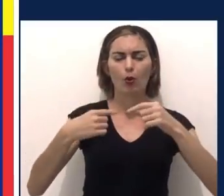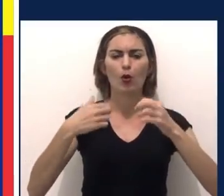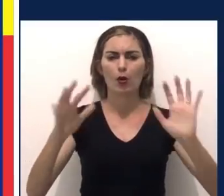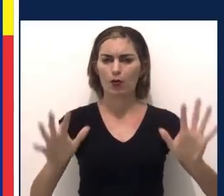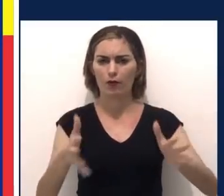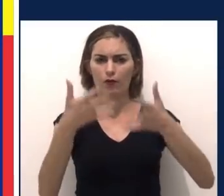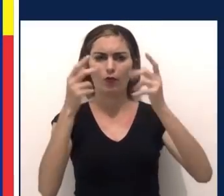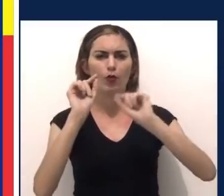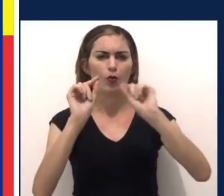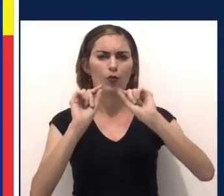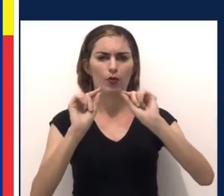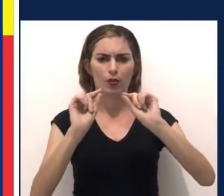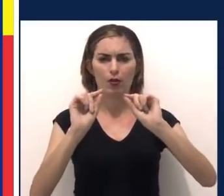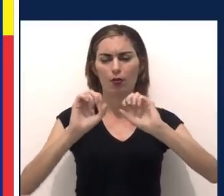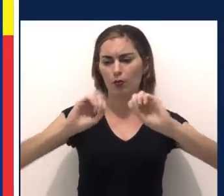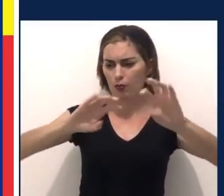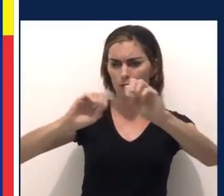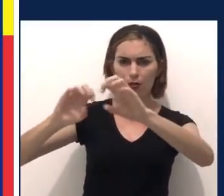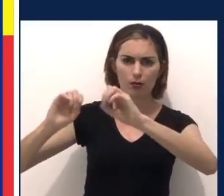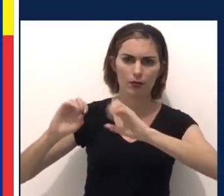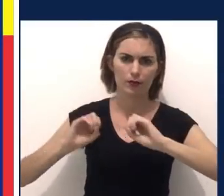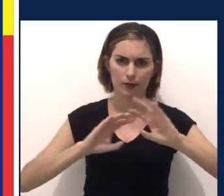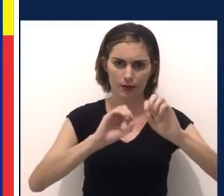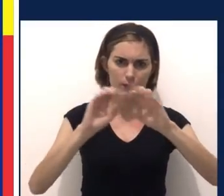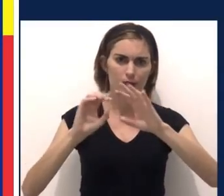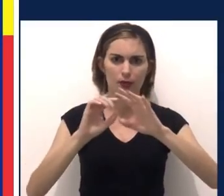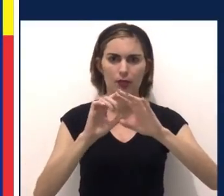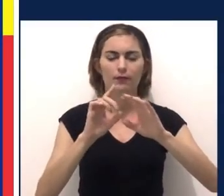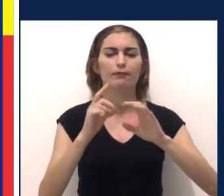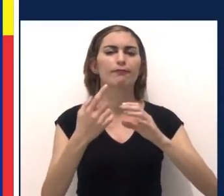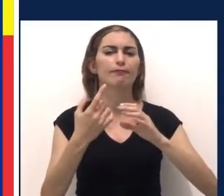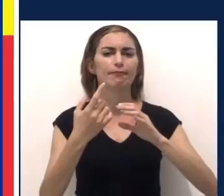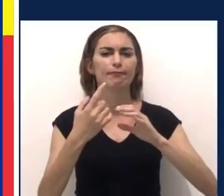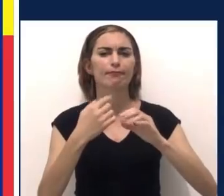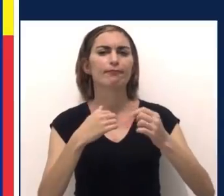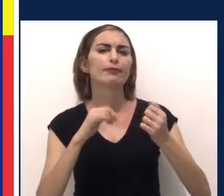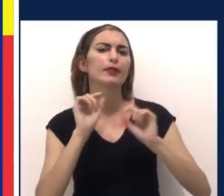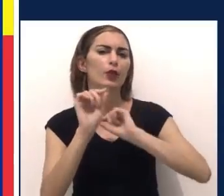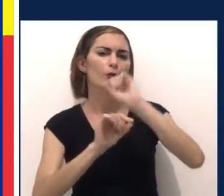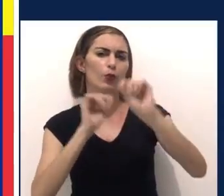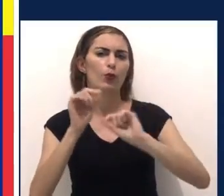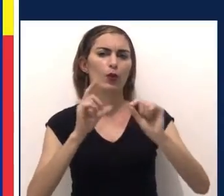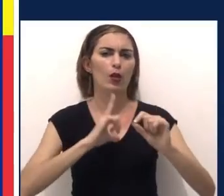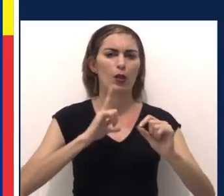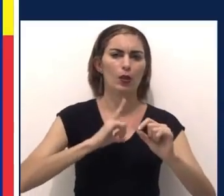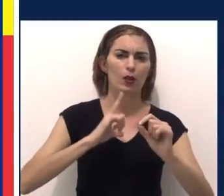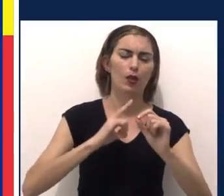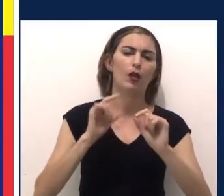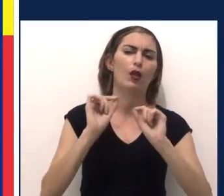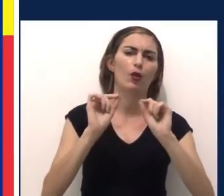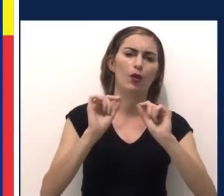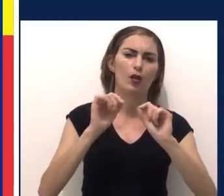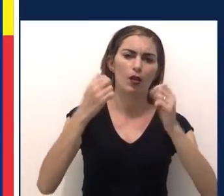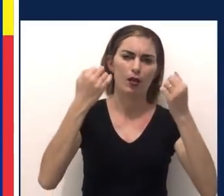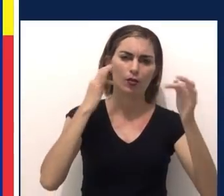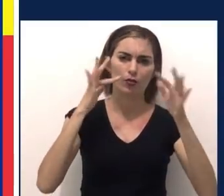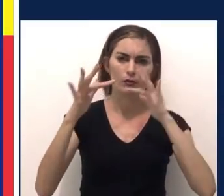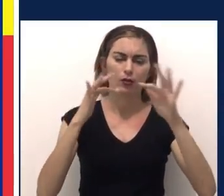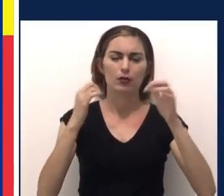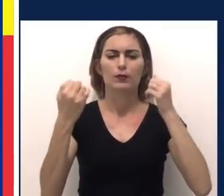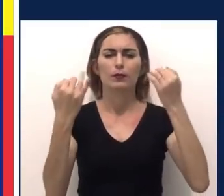Escritura, que reforçou o que? A doutrina do direito divino, que tem o objetivo